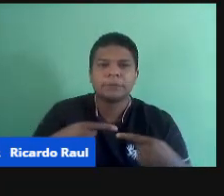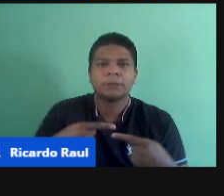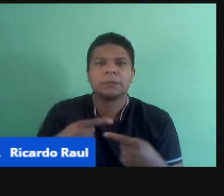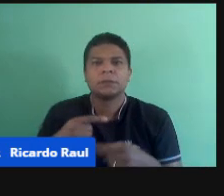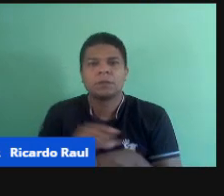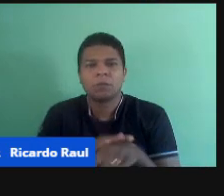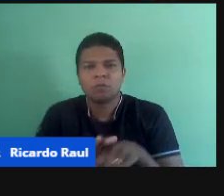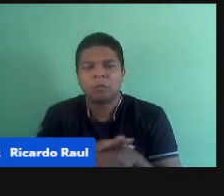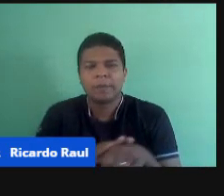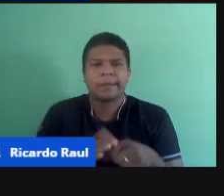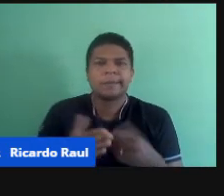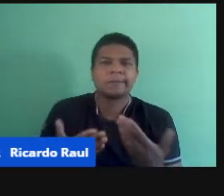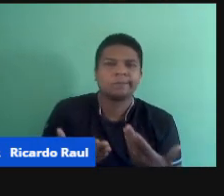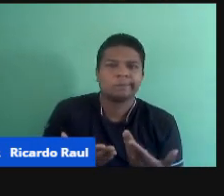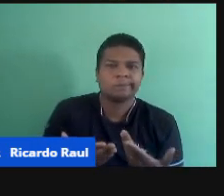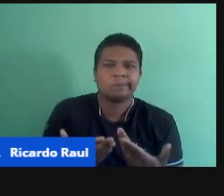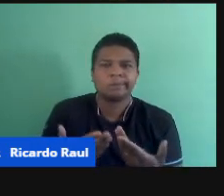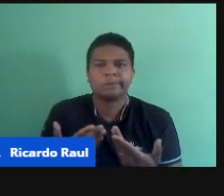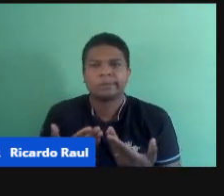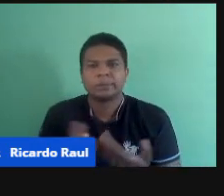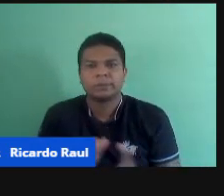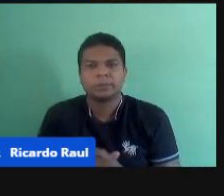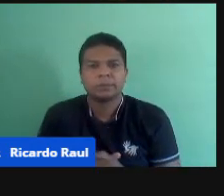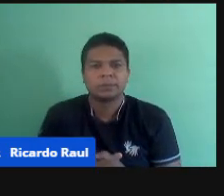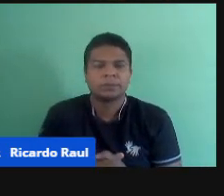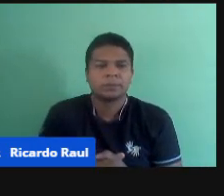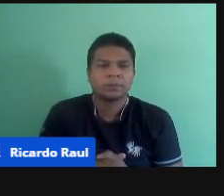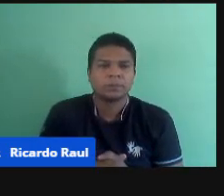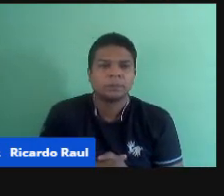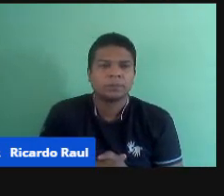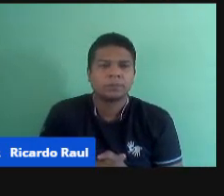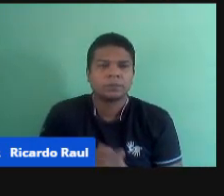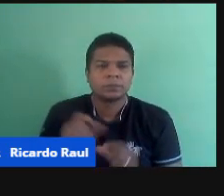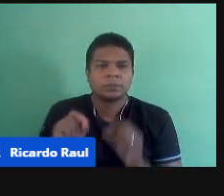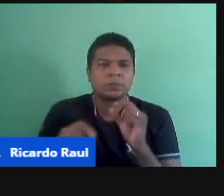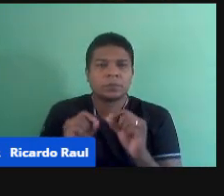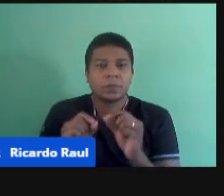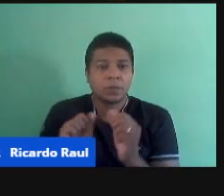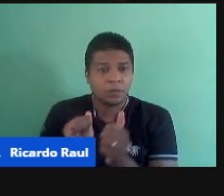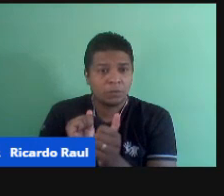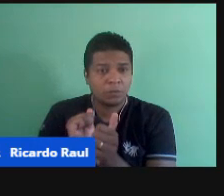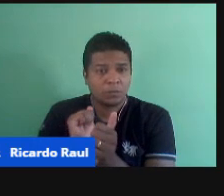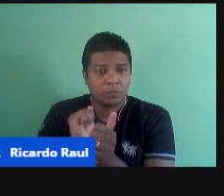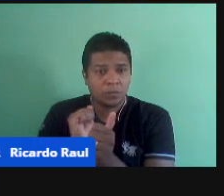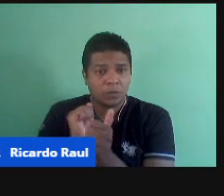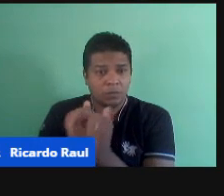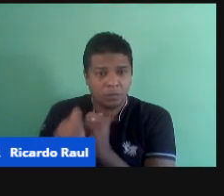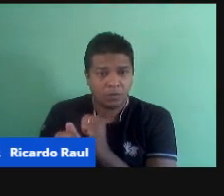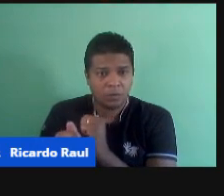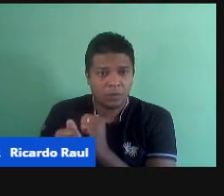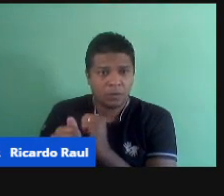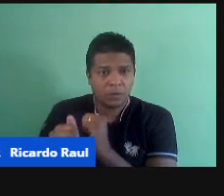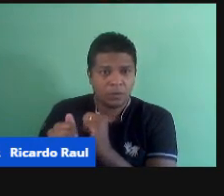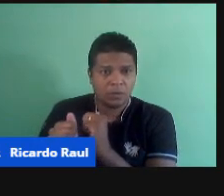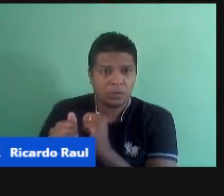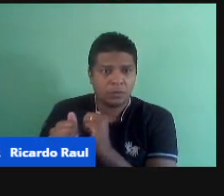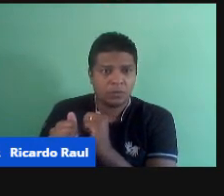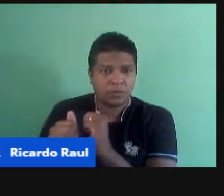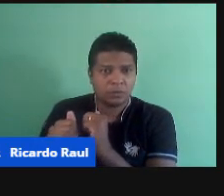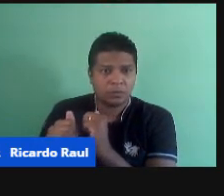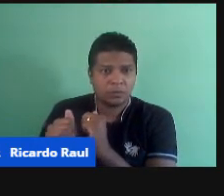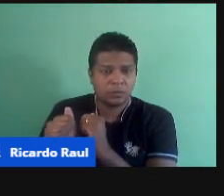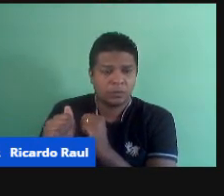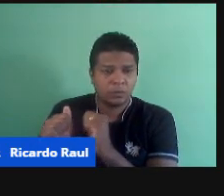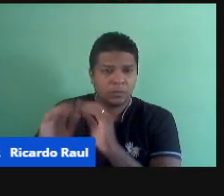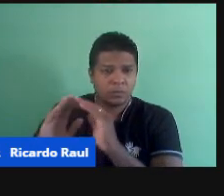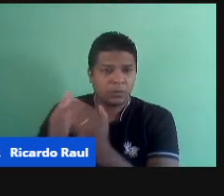gente fala sobre essa questão do esporte educacional. Ou seja,